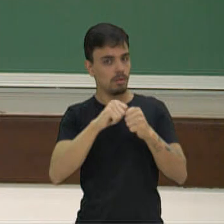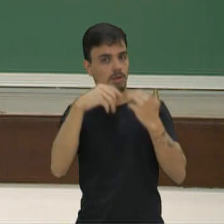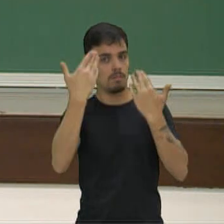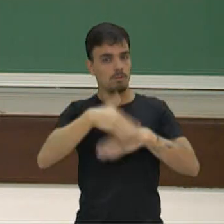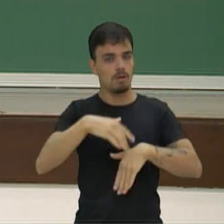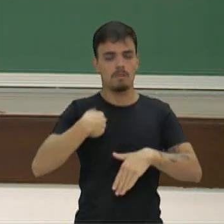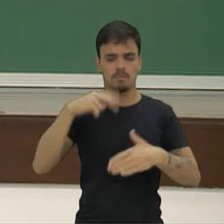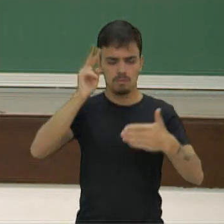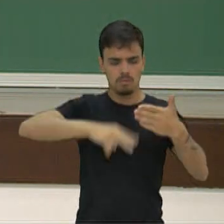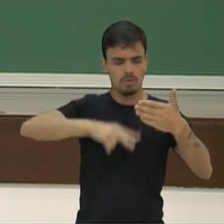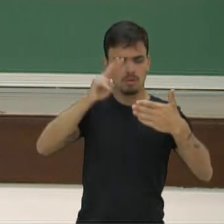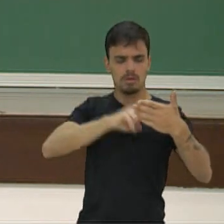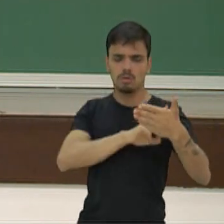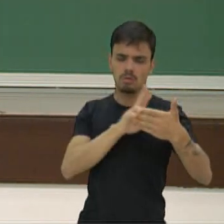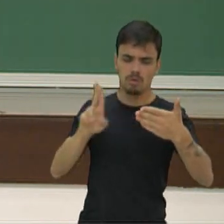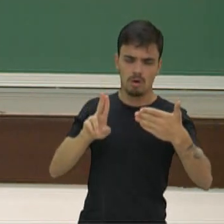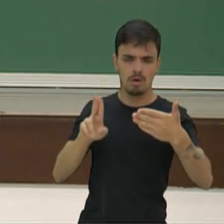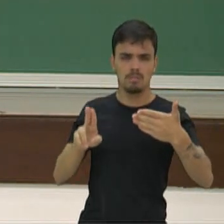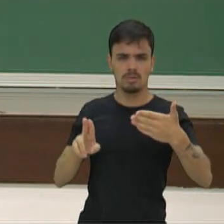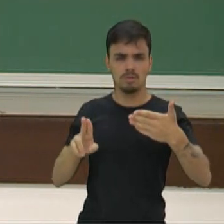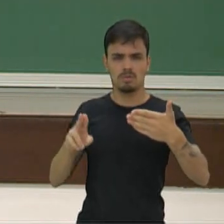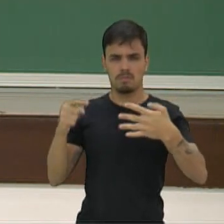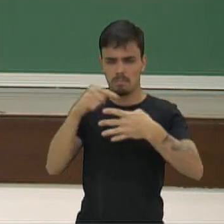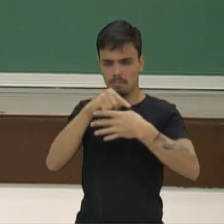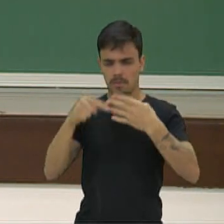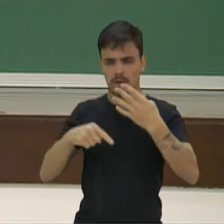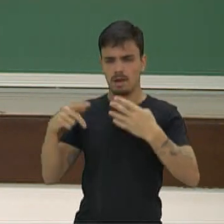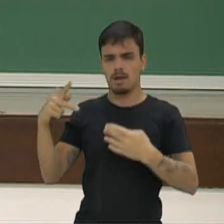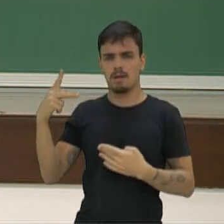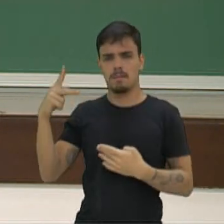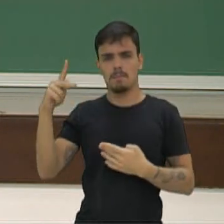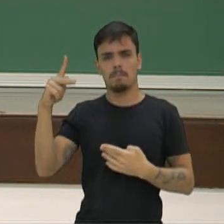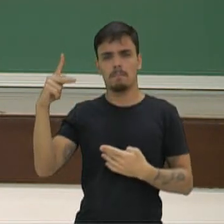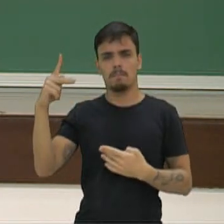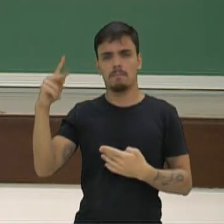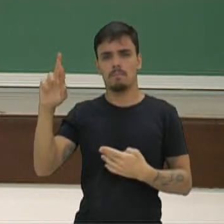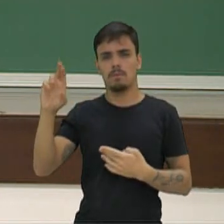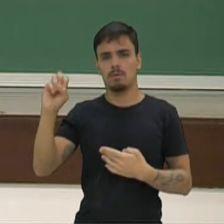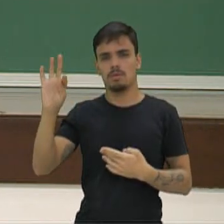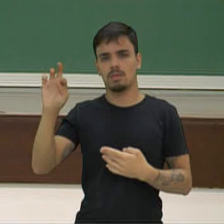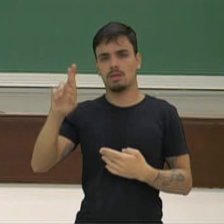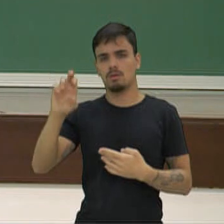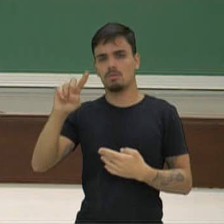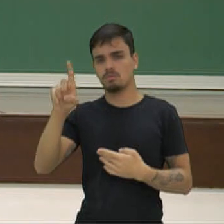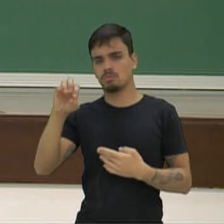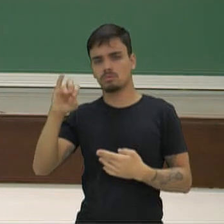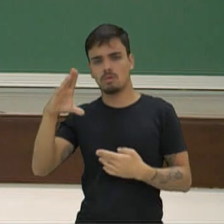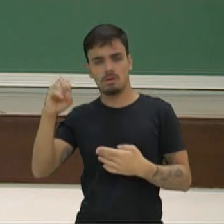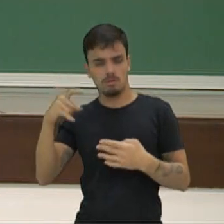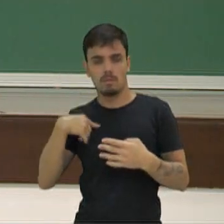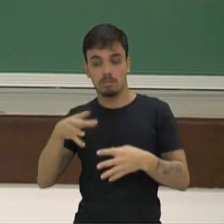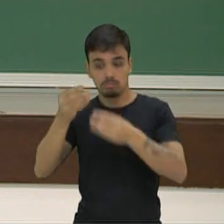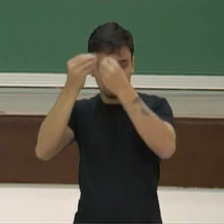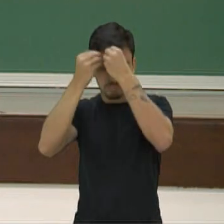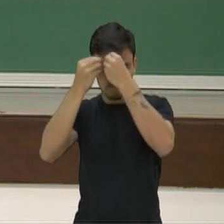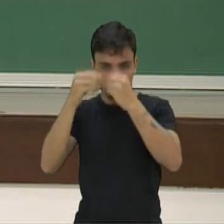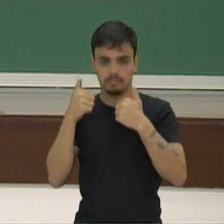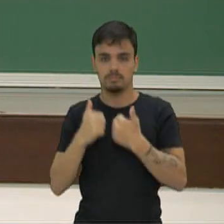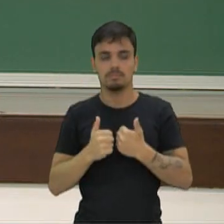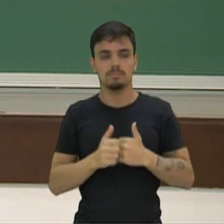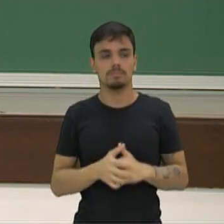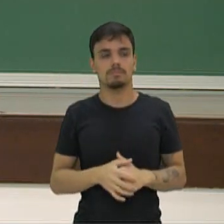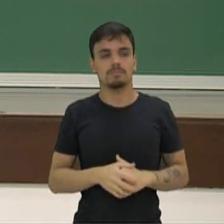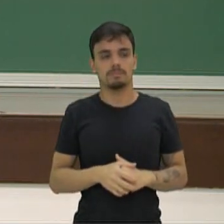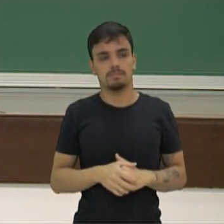aqueles nomes paleozoico, proterozoico se torne familiar para mim. Combinado? Muito